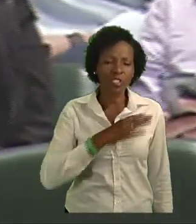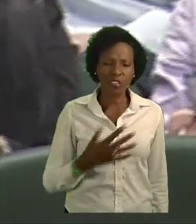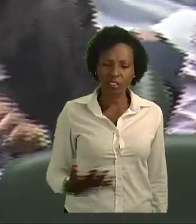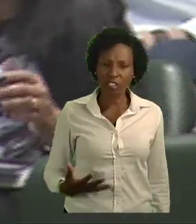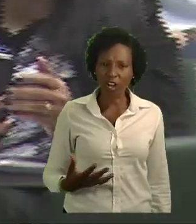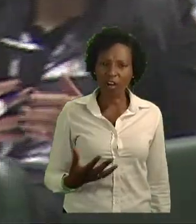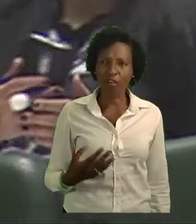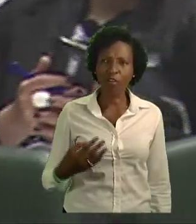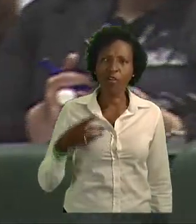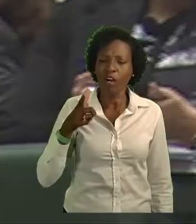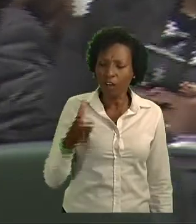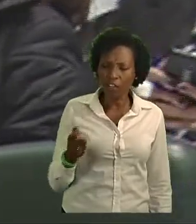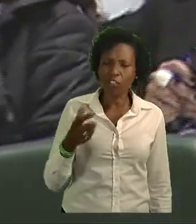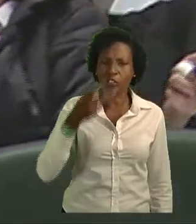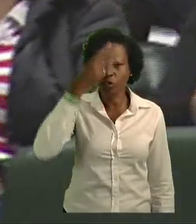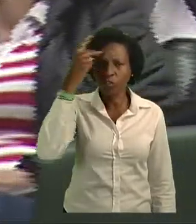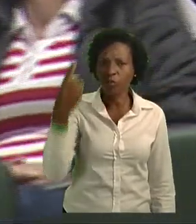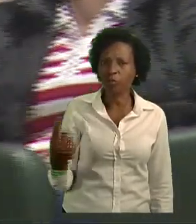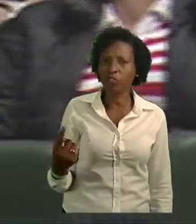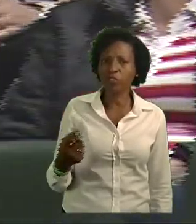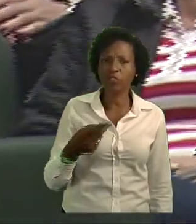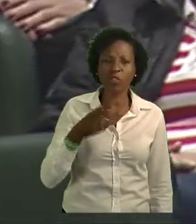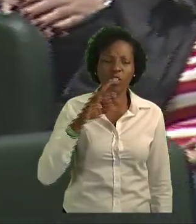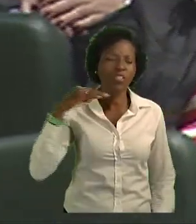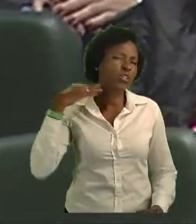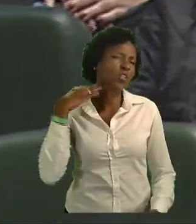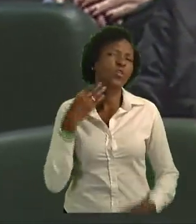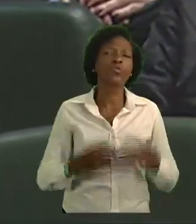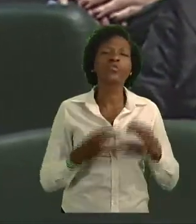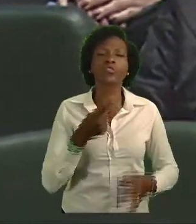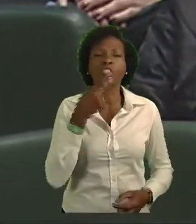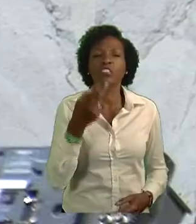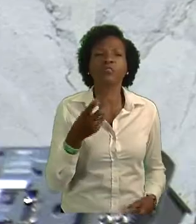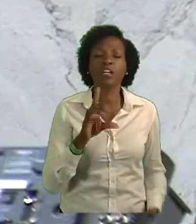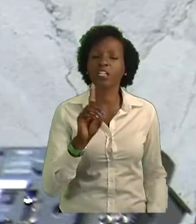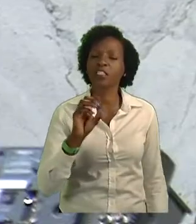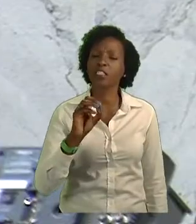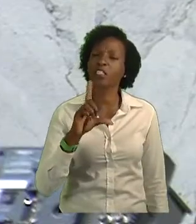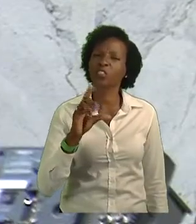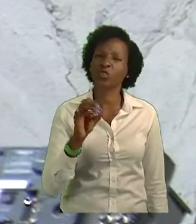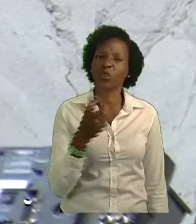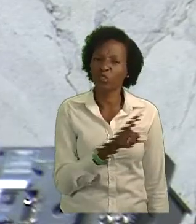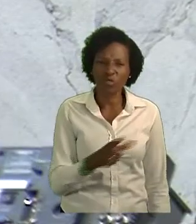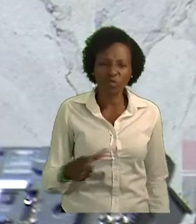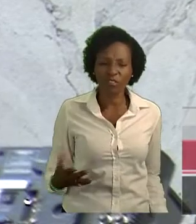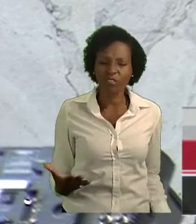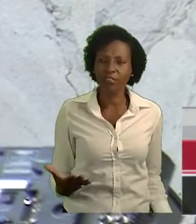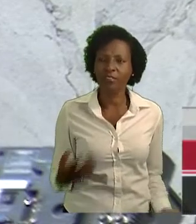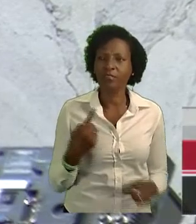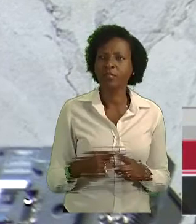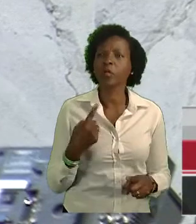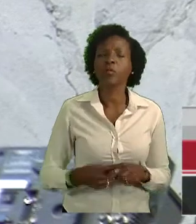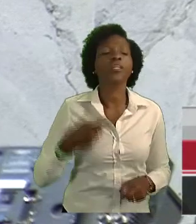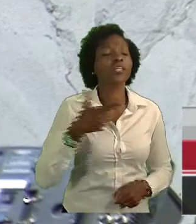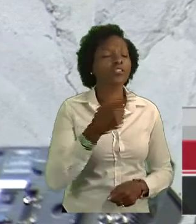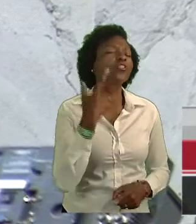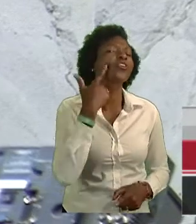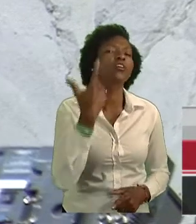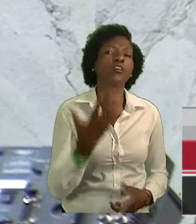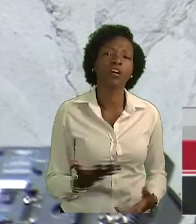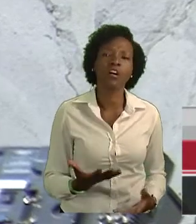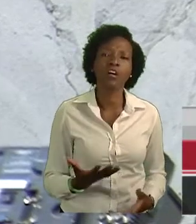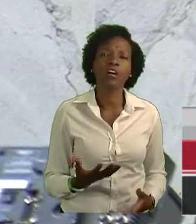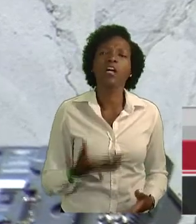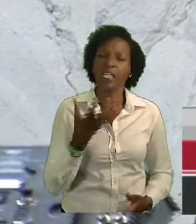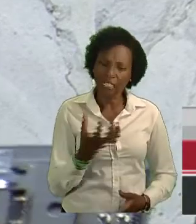dolo ele não queria tirar a vida então que ele atirou na casa do policial se ele atirou na casa do policial ele queria sim tirar a vida do policial e eu quero mostrar